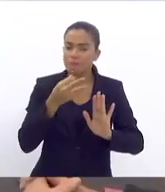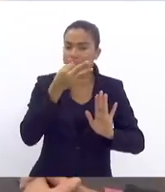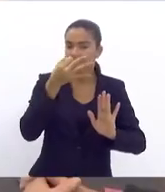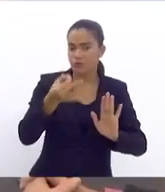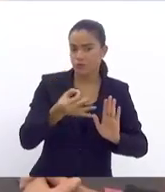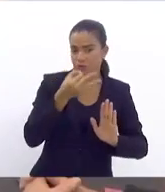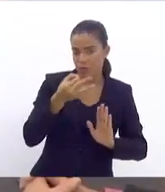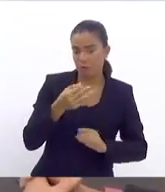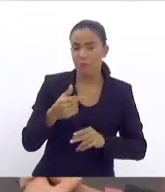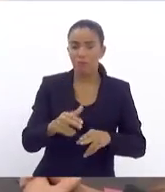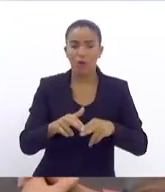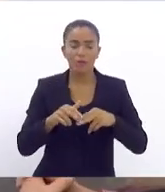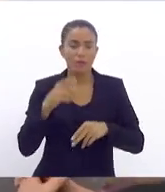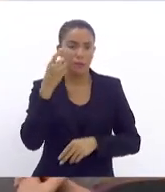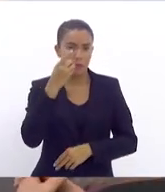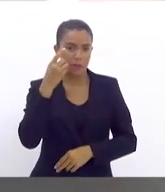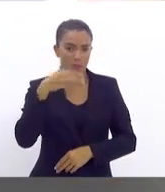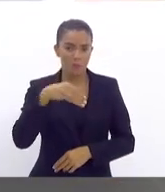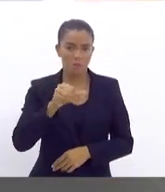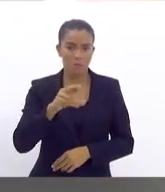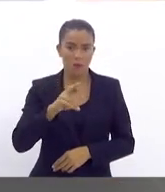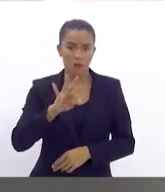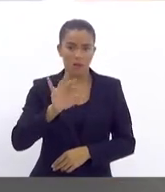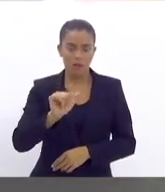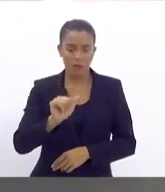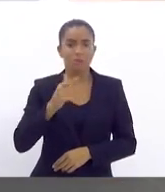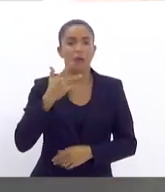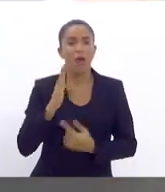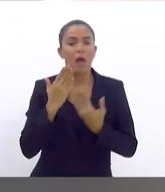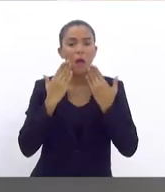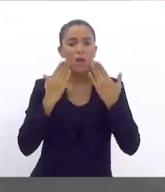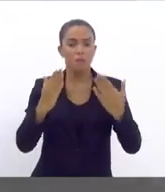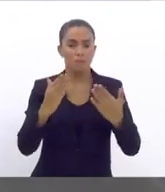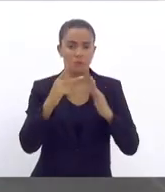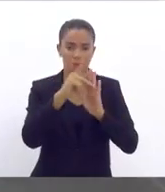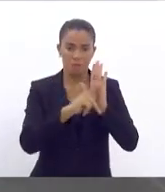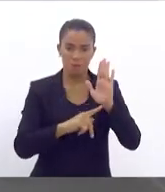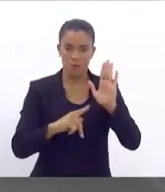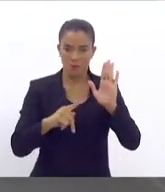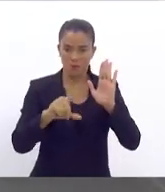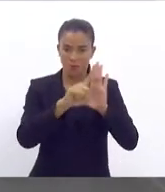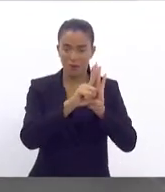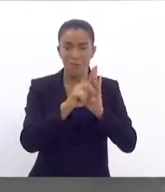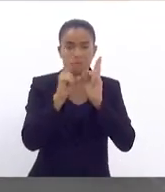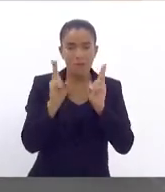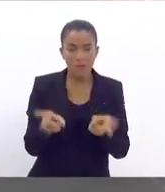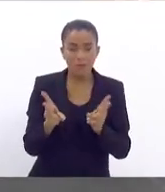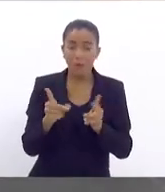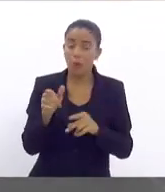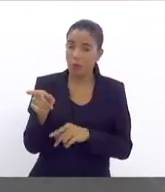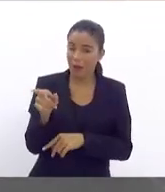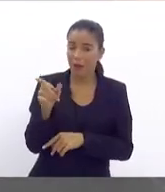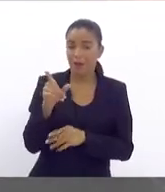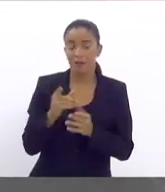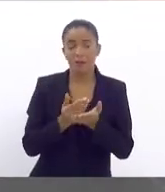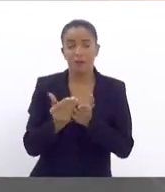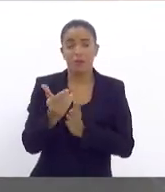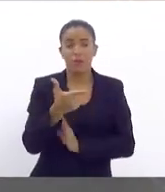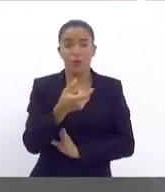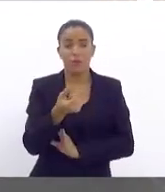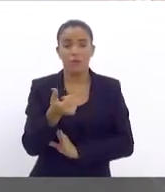a deputada Marta Rocha tinha apresentado esse mesmo projeto, né, de lei, só que o dela é de 2023, foi dado